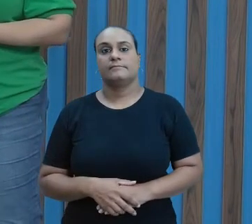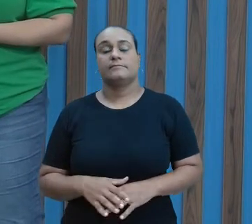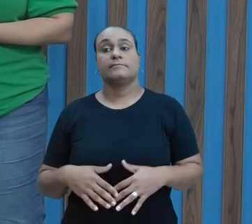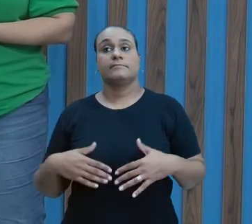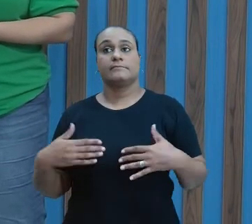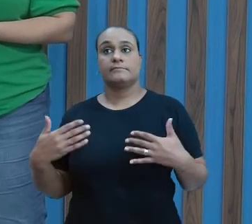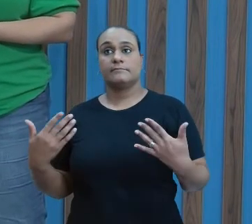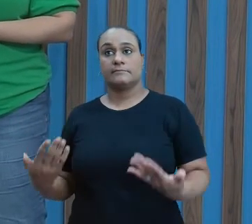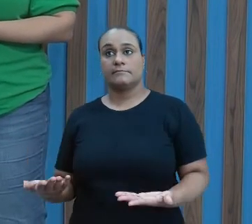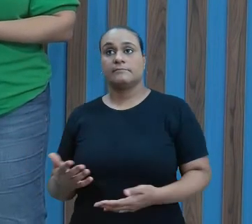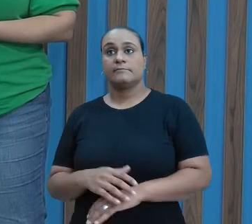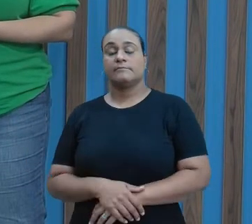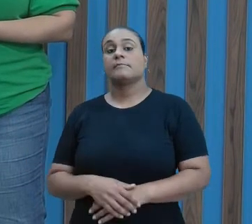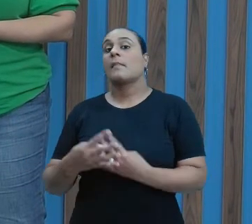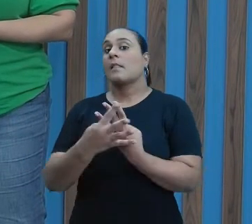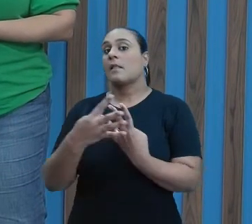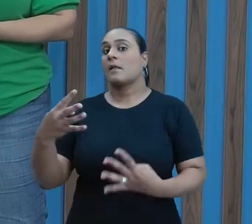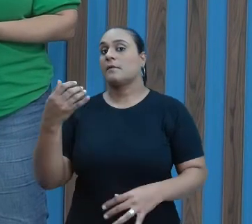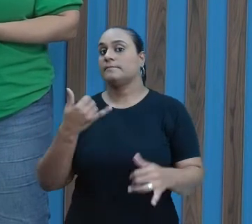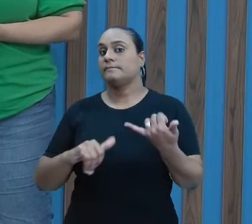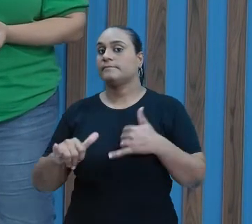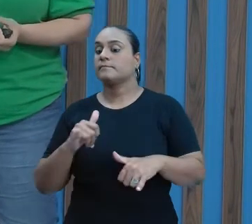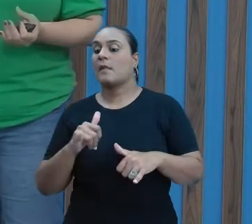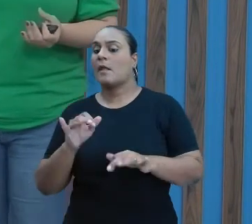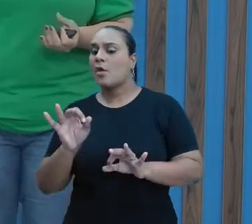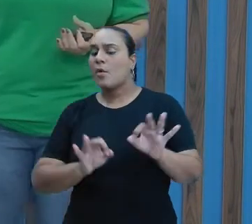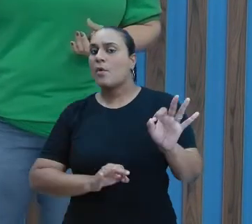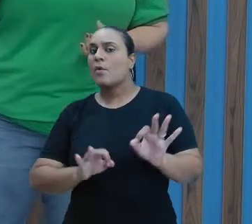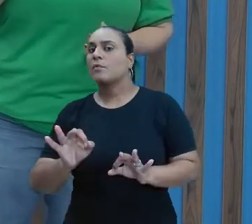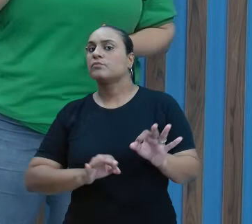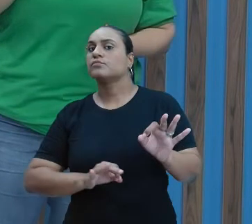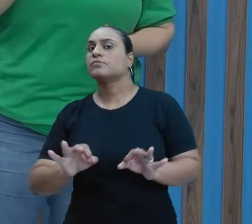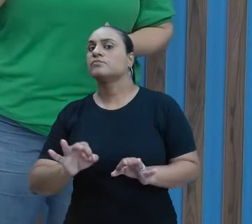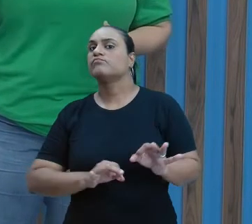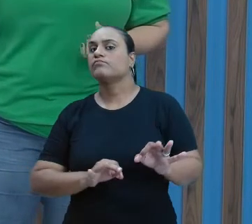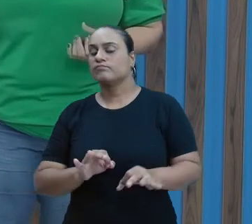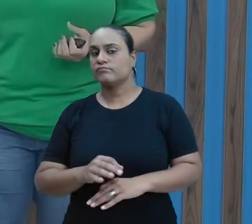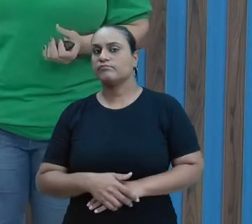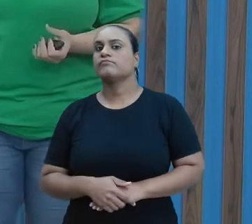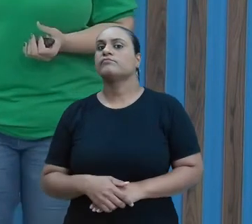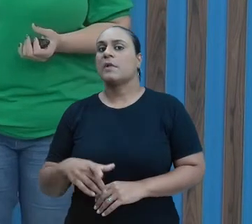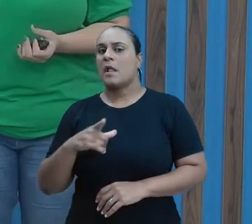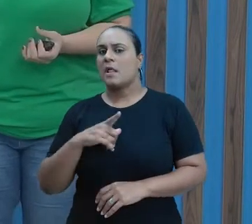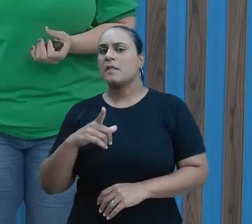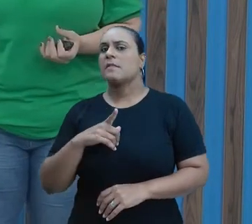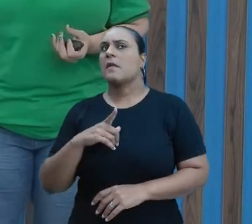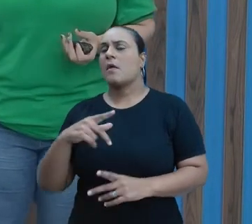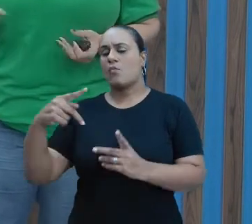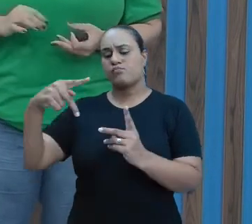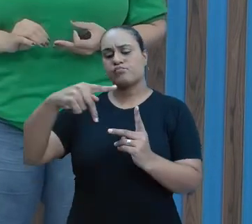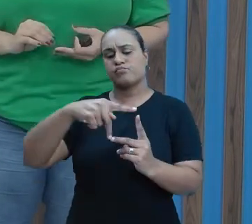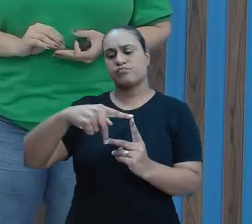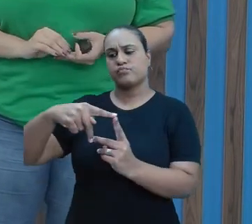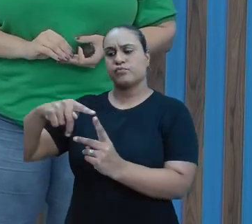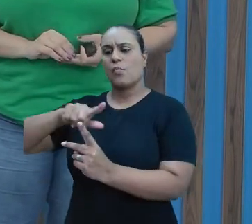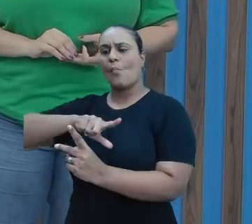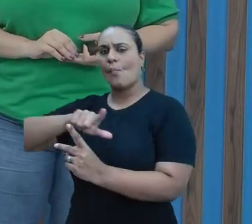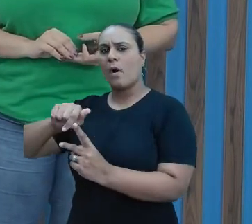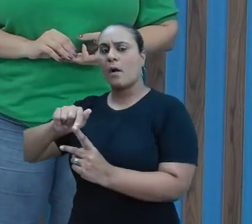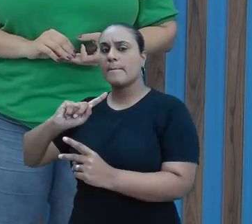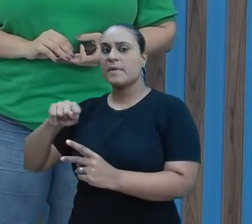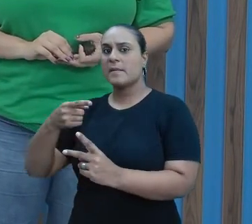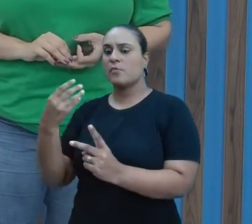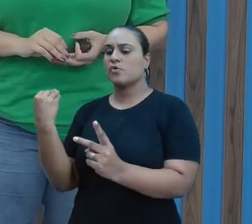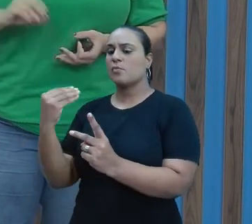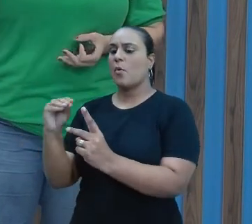além disso, essa tabela que ele organizou, ele já deixou espaços vazios a serem preenchidos